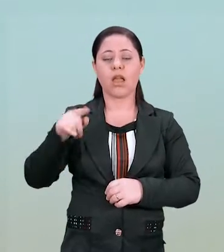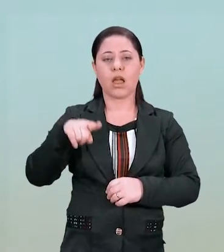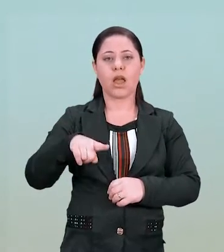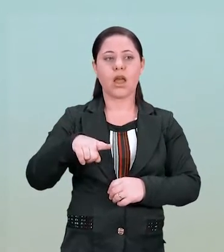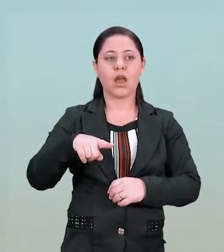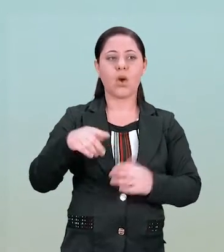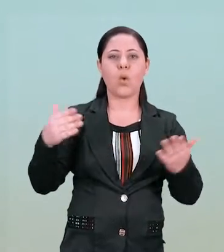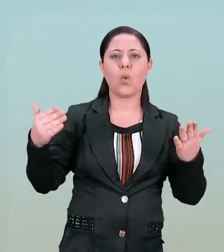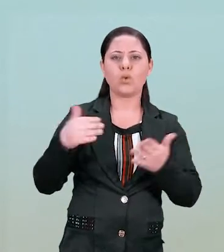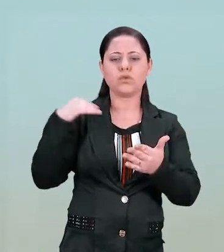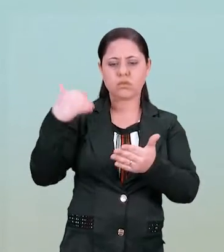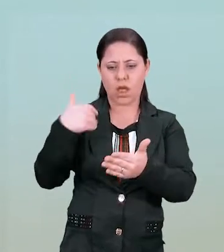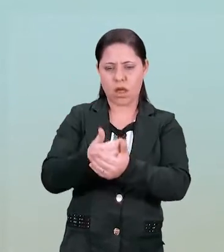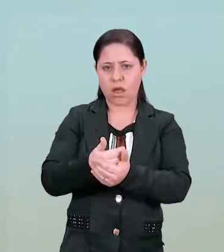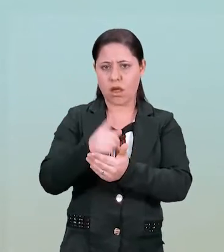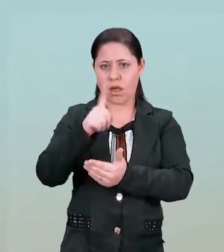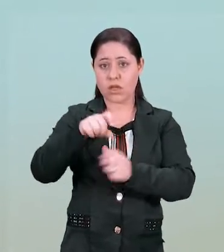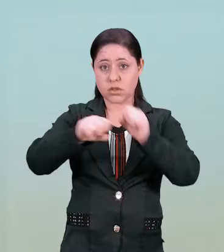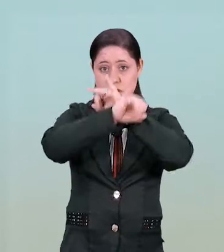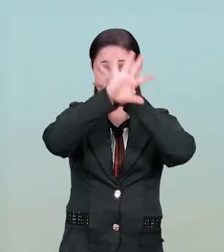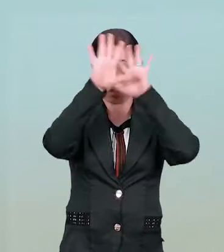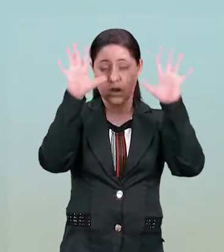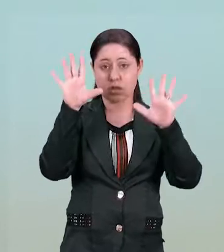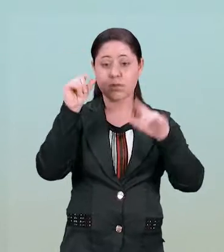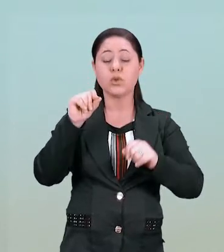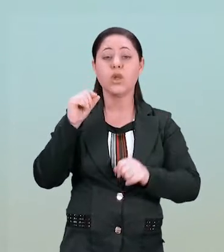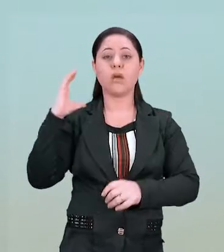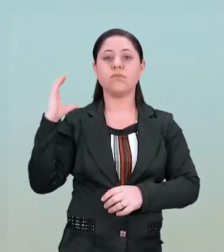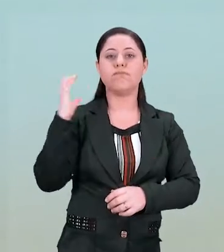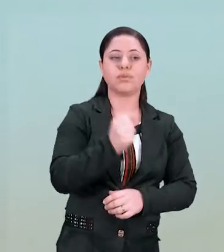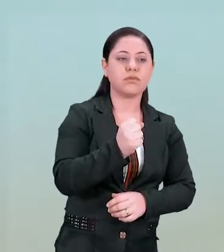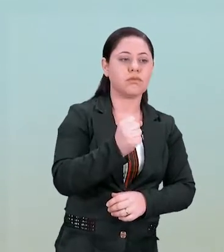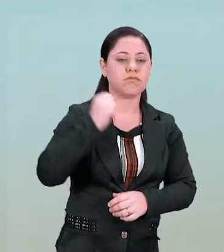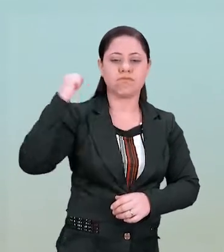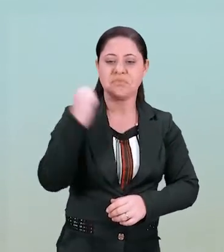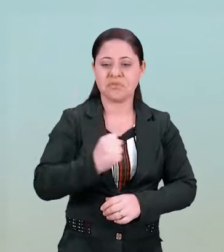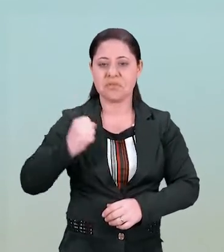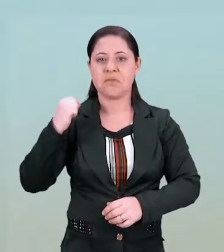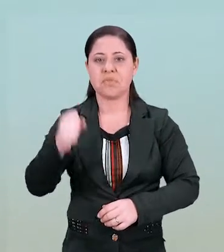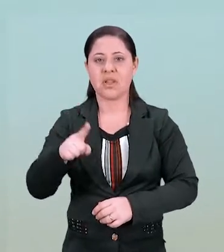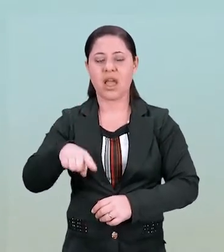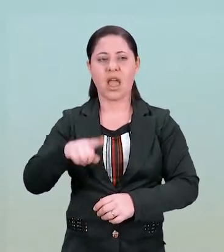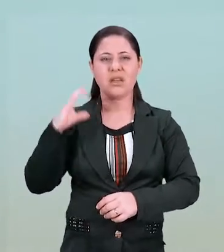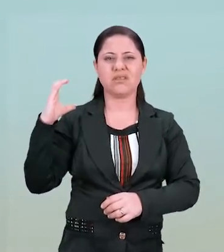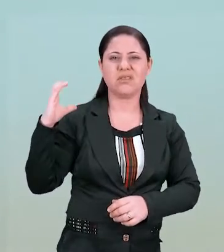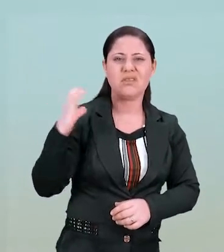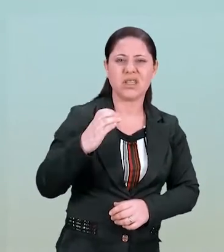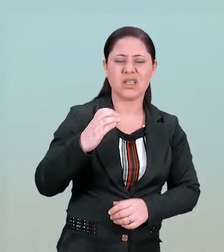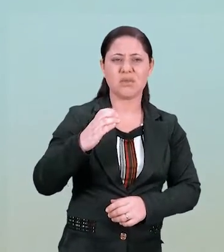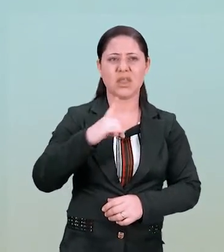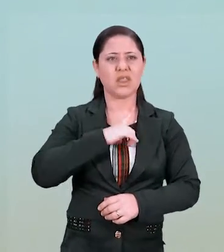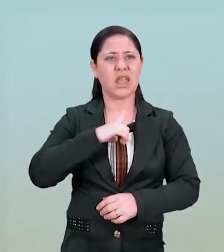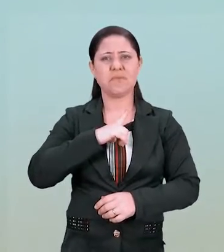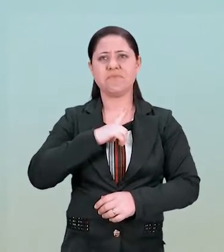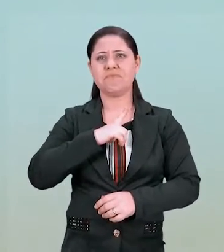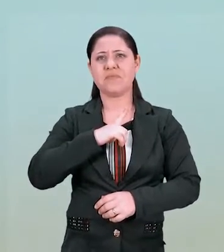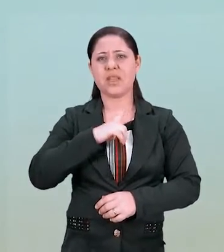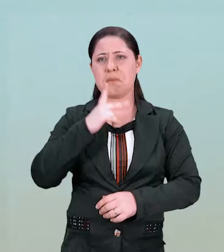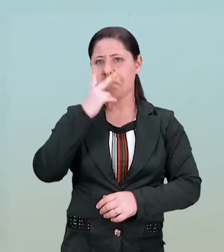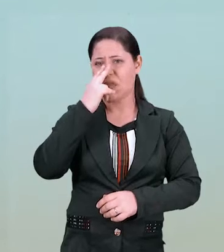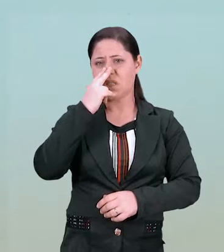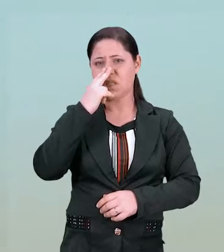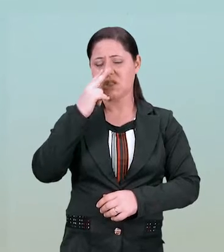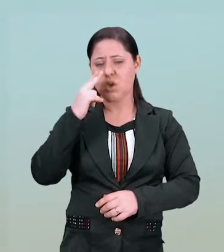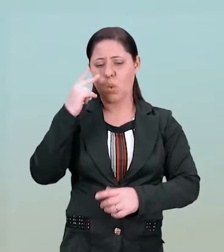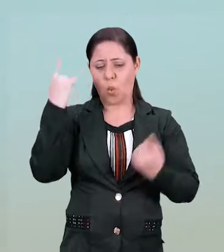mais recente, é com relação ao esclarecimento de homicídios, né? Aquele crime que ceifa o que todos nós temos de mais